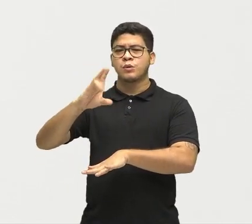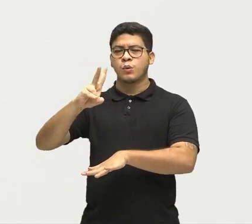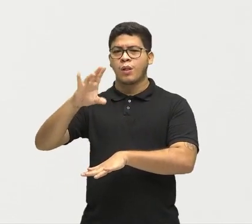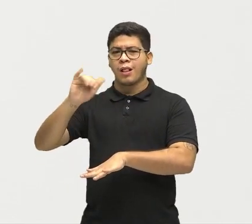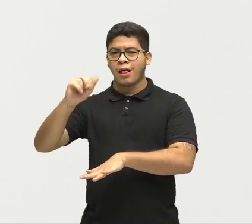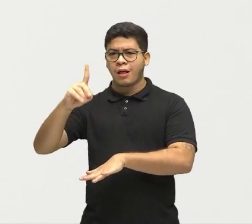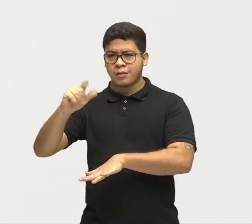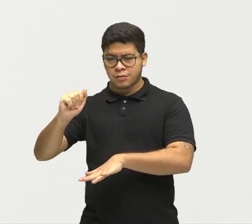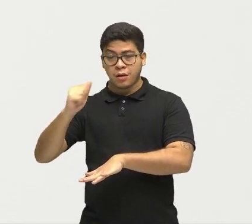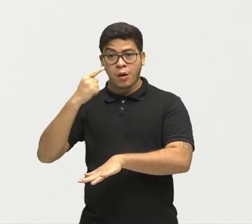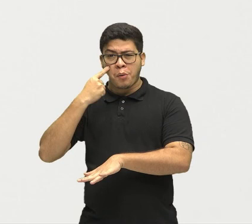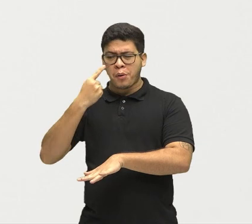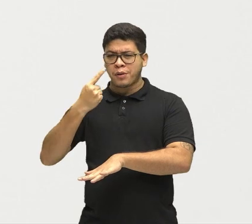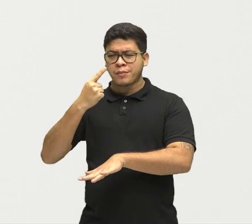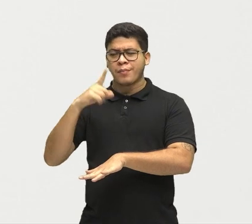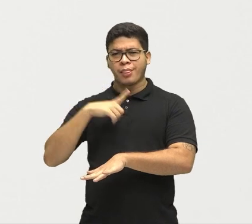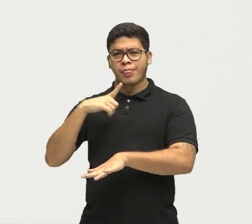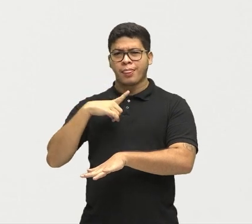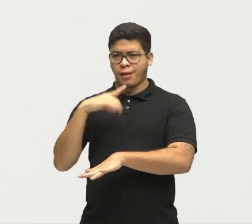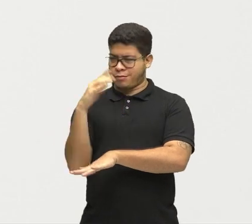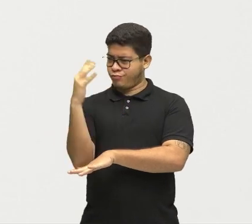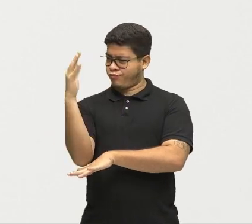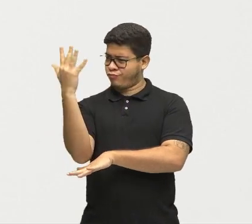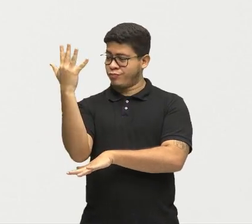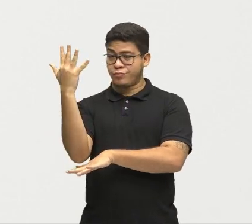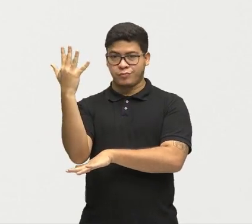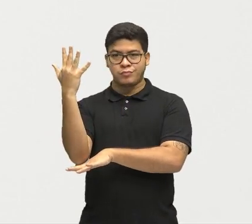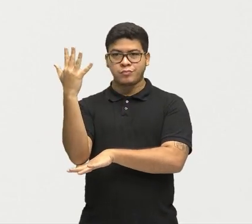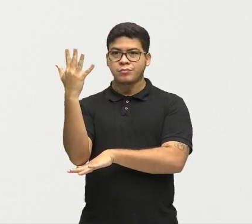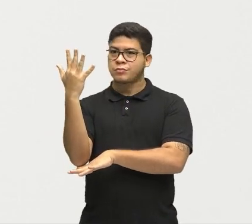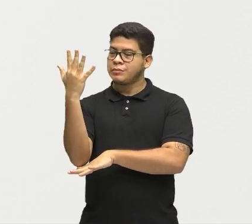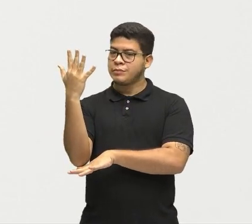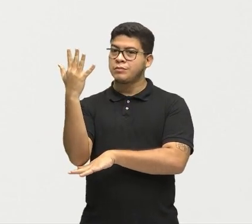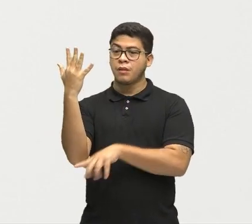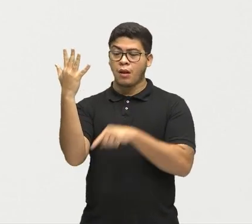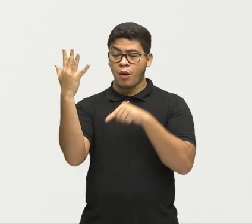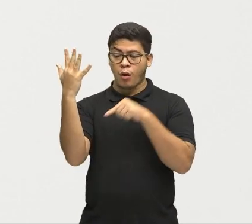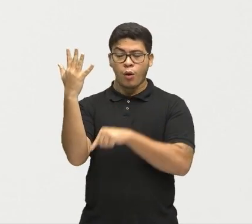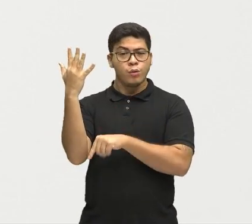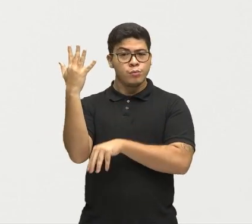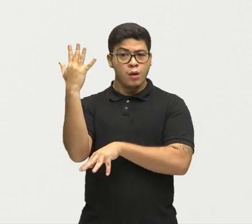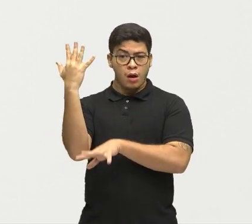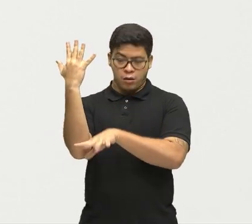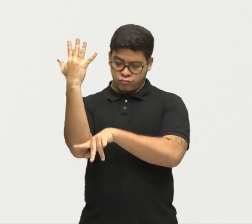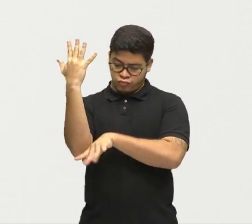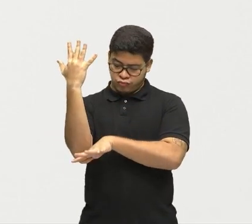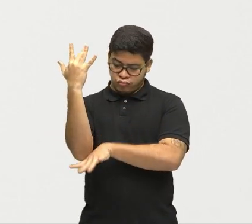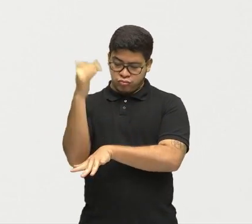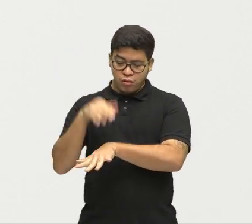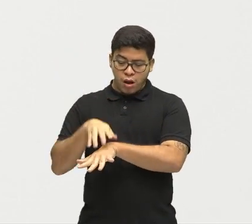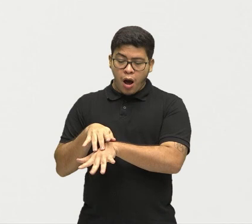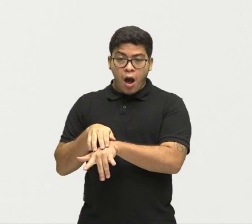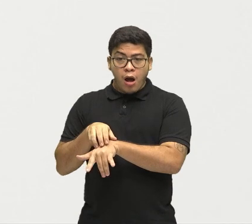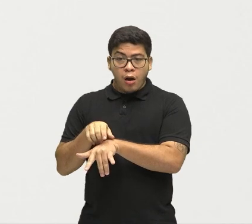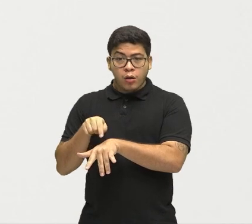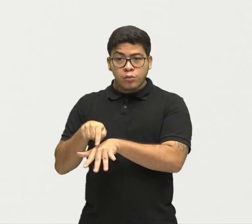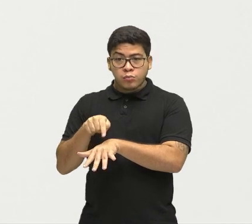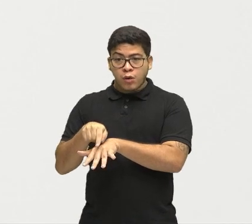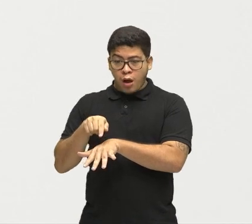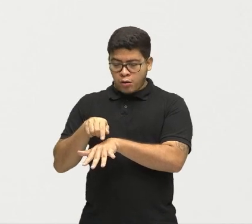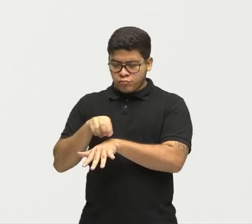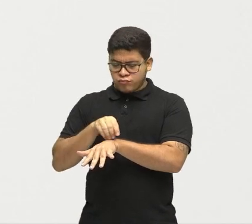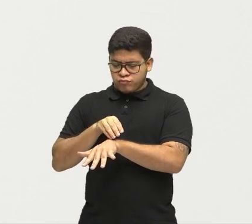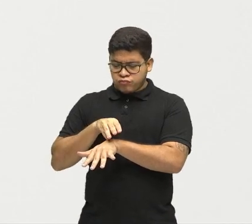né? Aqui, professora, é muito boa de desenho, só que não. E aí tem o solo e essa raiz ela é formada por